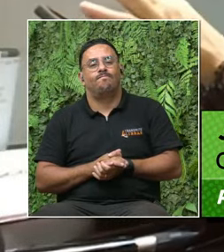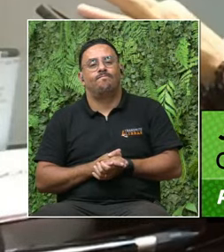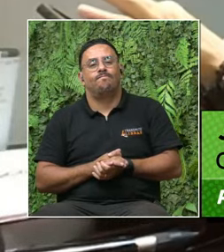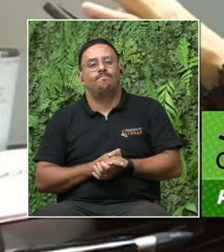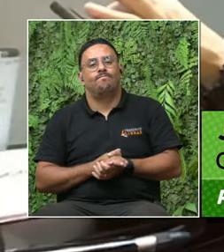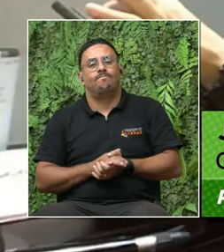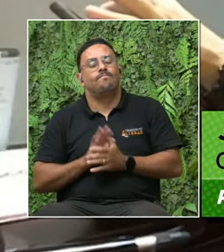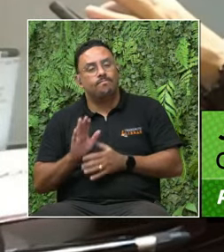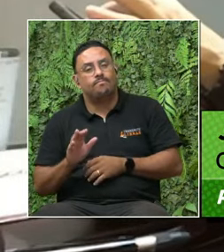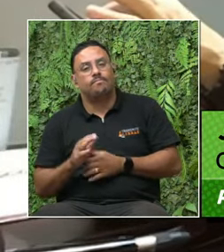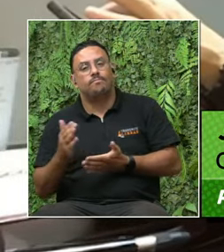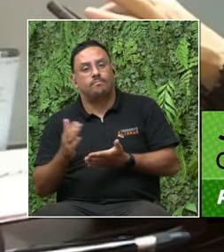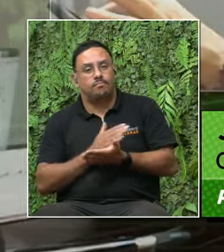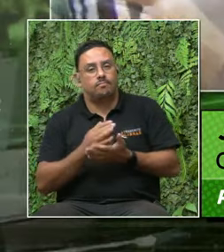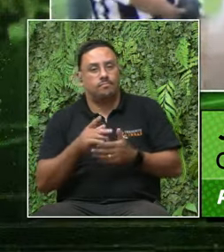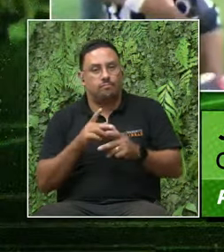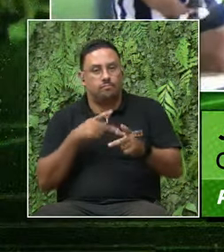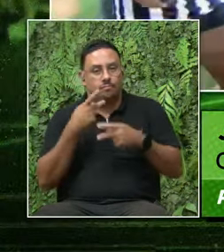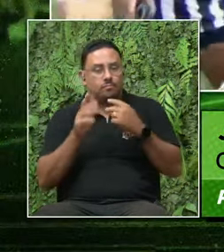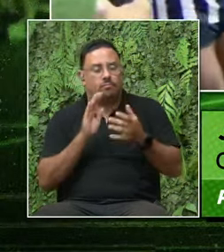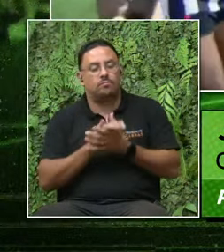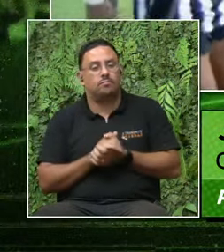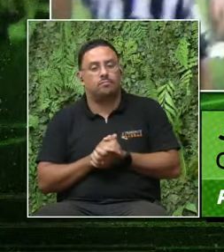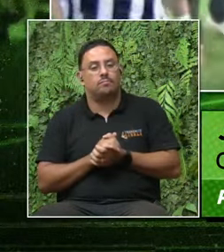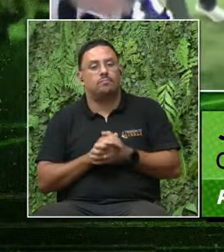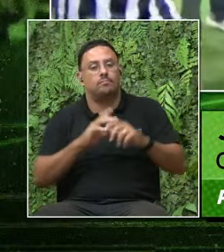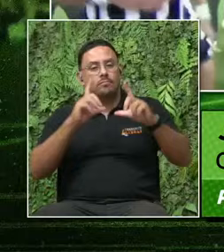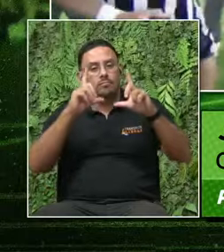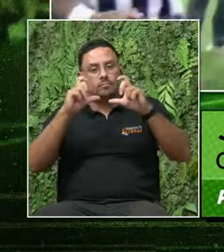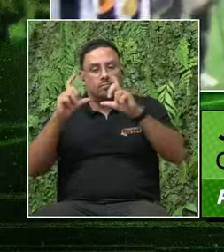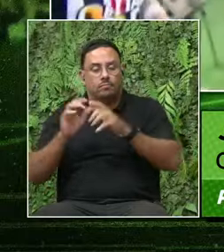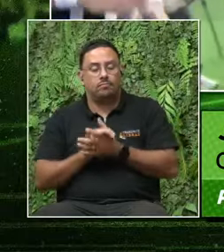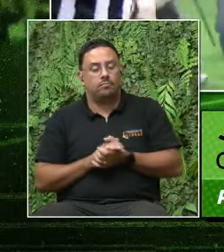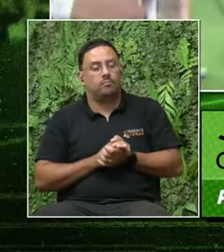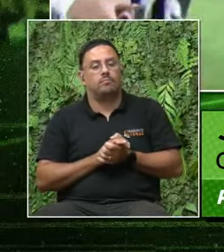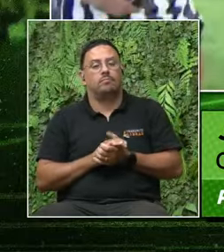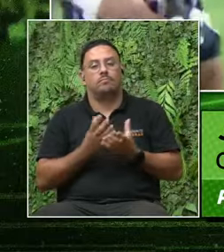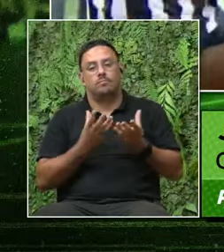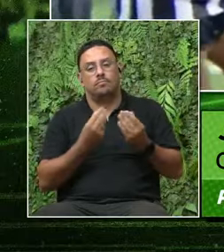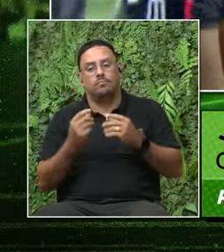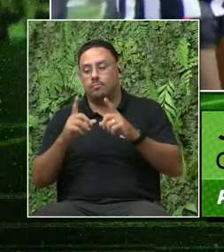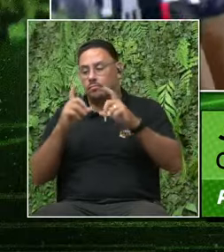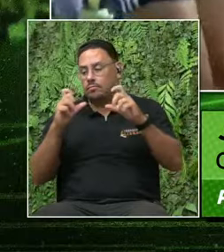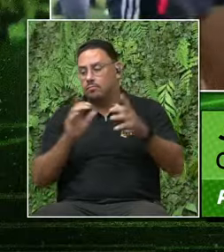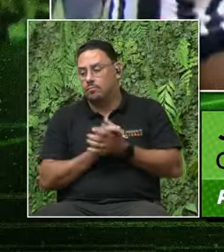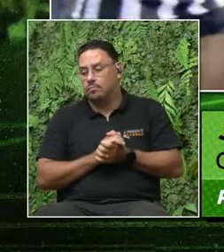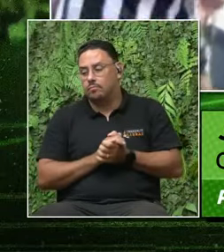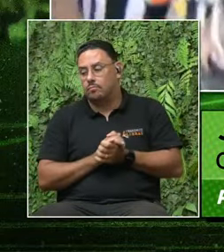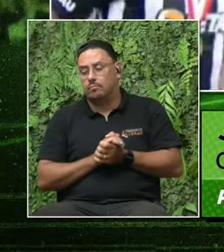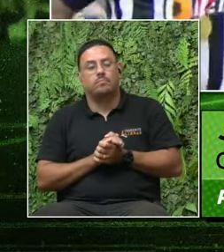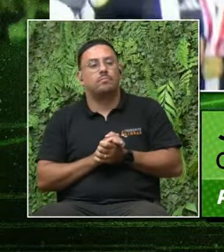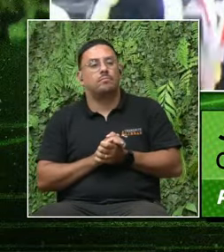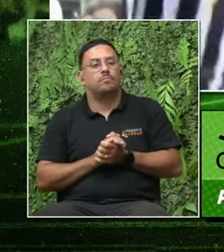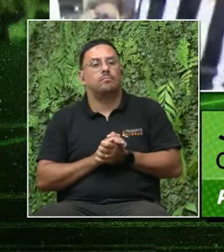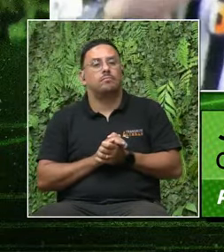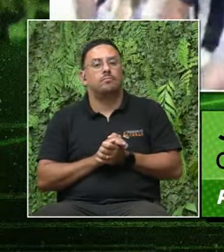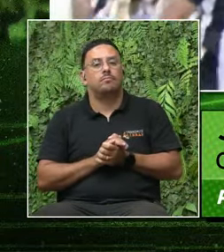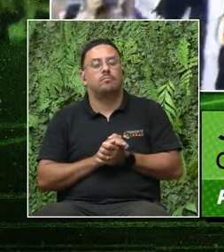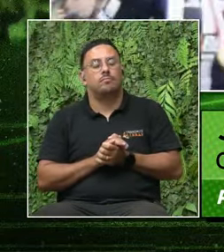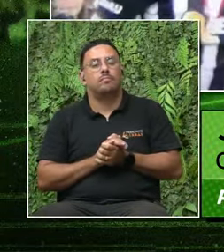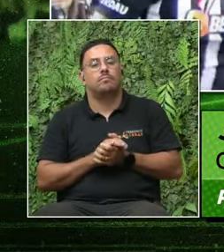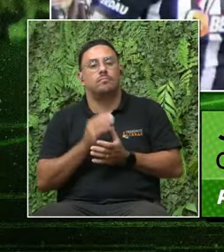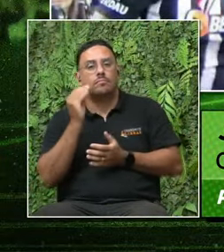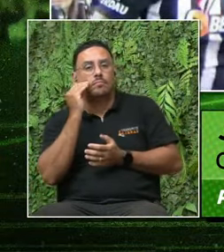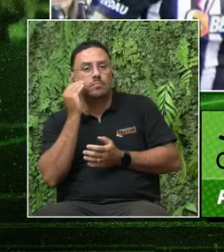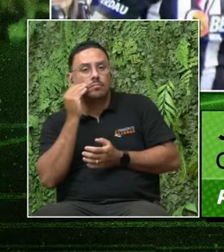aqui sar já falou Arana já falou Os caras estão tirando é foto viu Bob é muita foto que os caras estão tirando por aqui tô